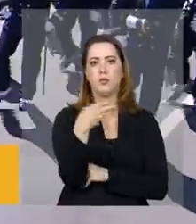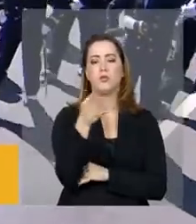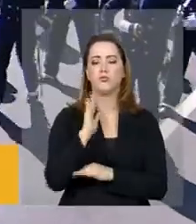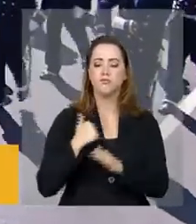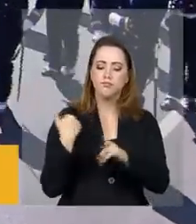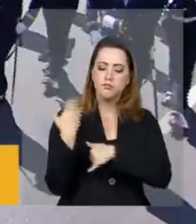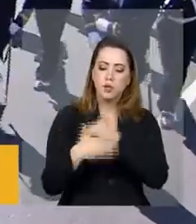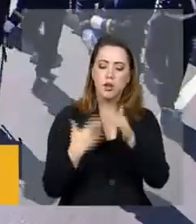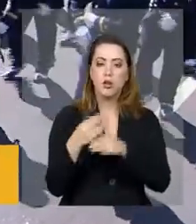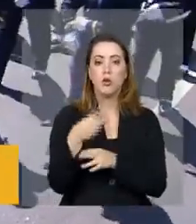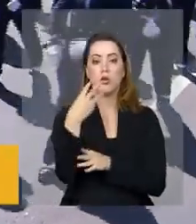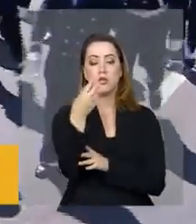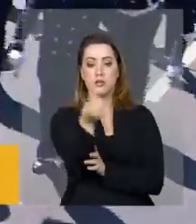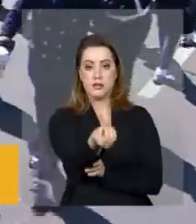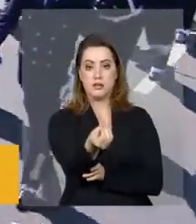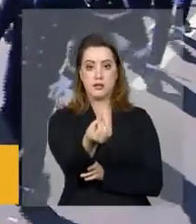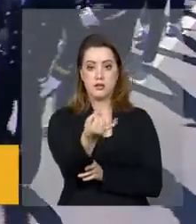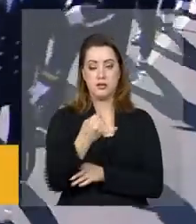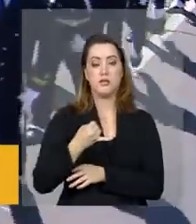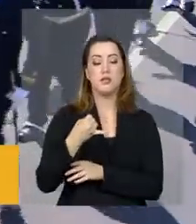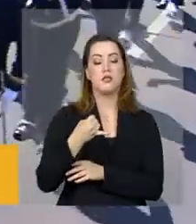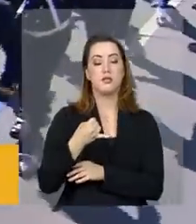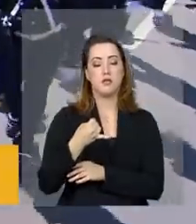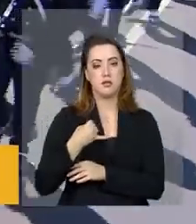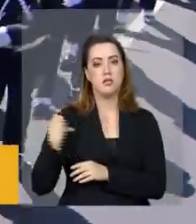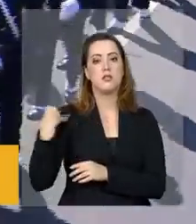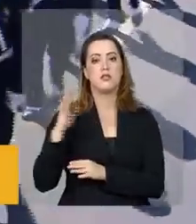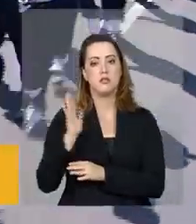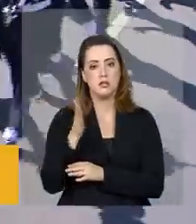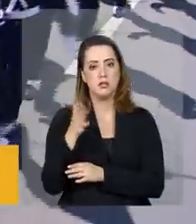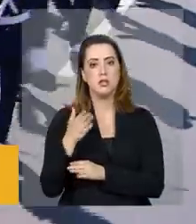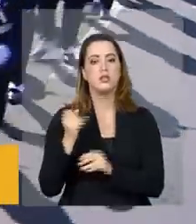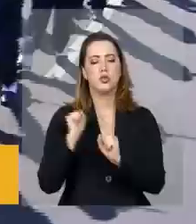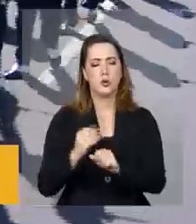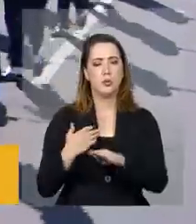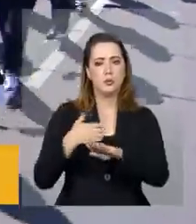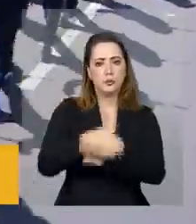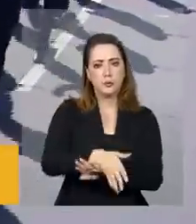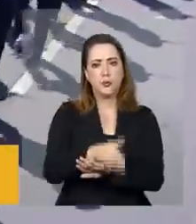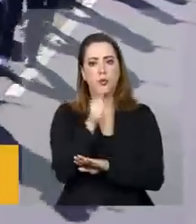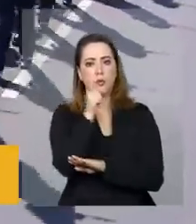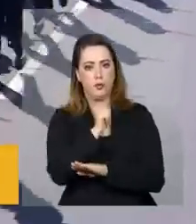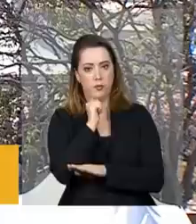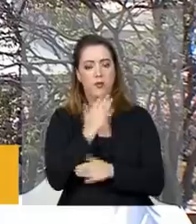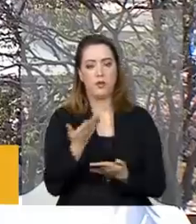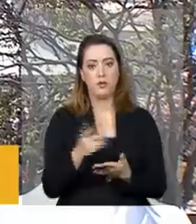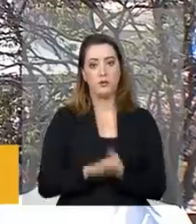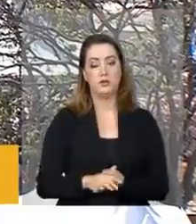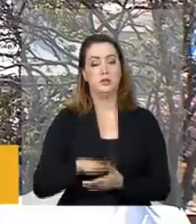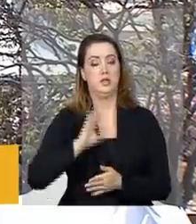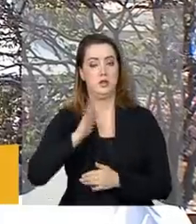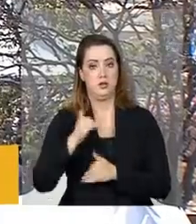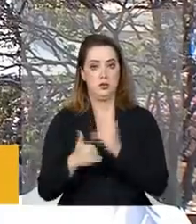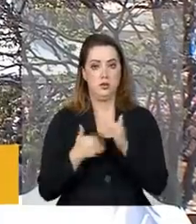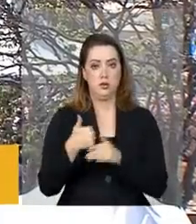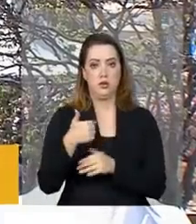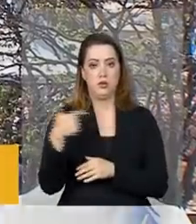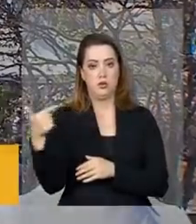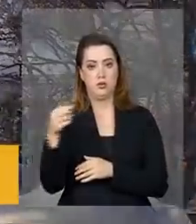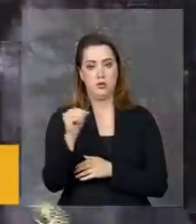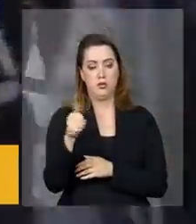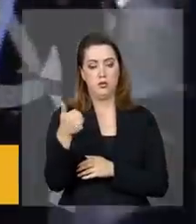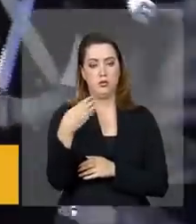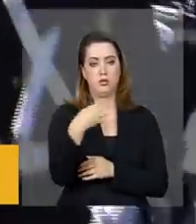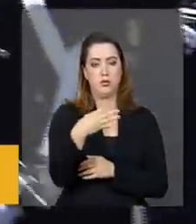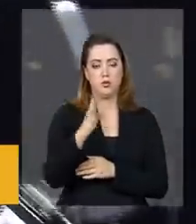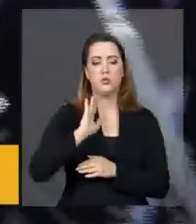agora completando 36 anos. E desde 2014 as mulheres também puderam ingressar na escola